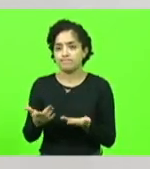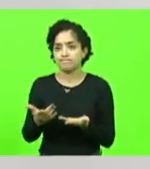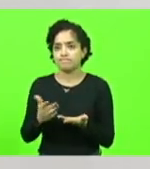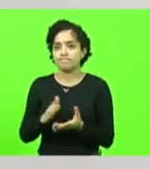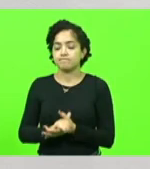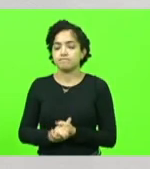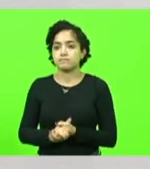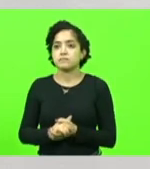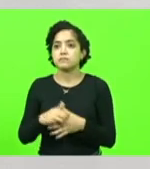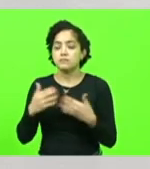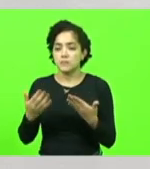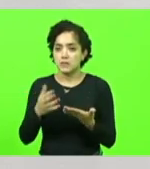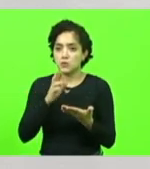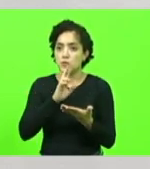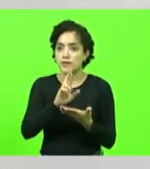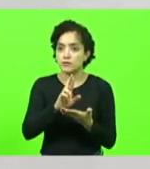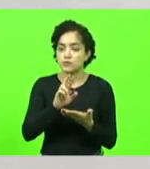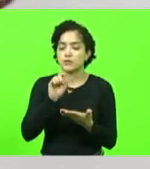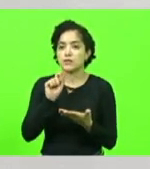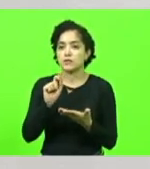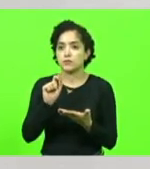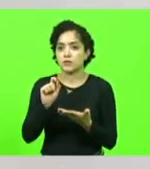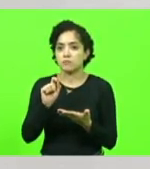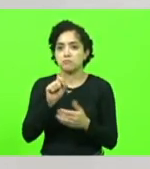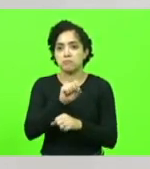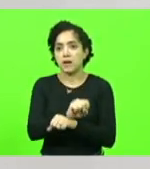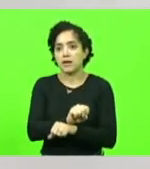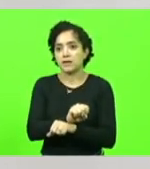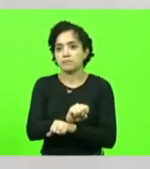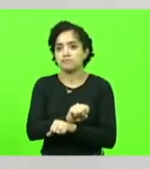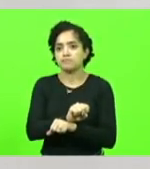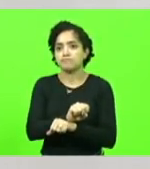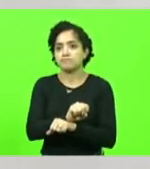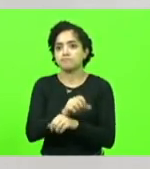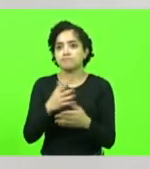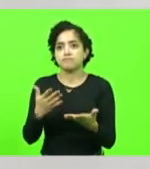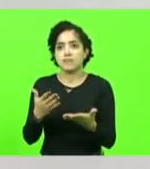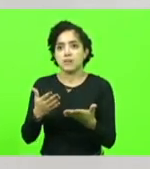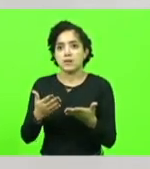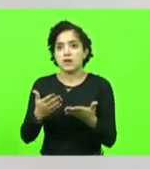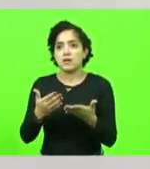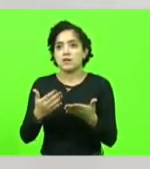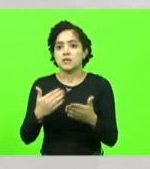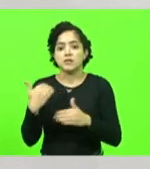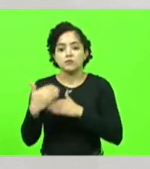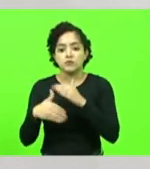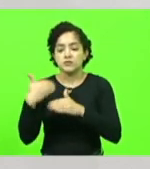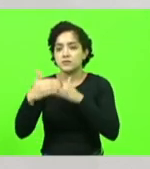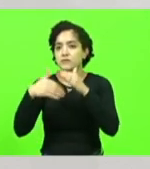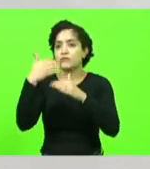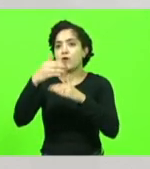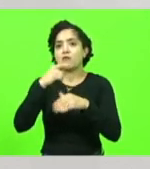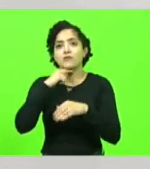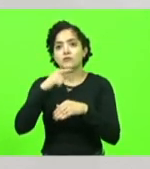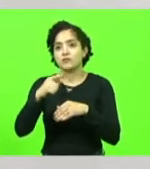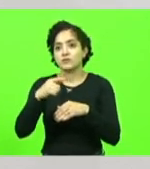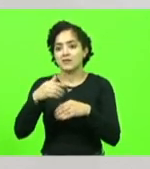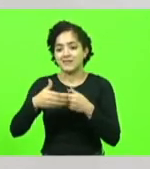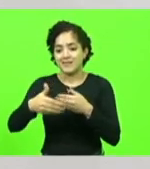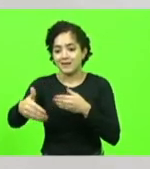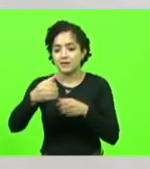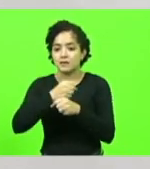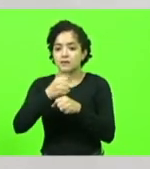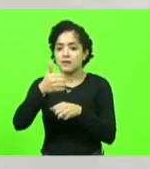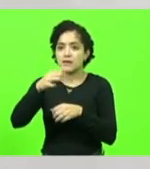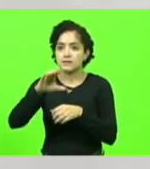bem. O resultado disso, estagnação. Resultado disso, não vamos crescer. Resultado disso, daqui a 10 anos, eu vou estar